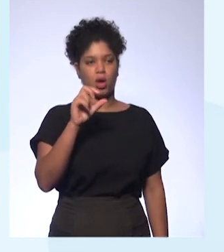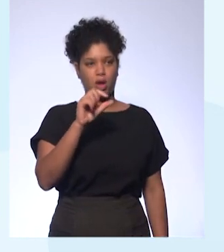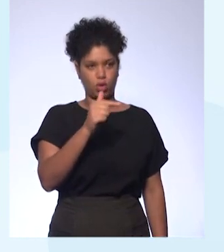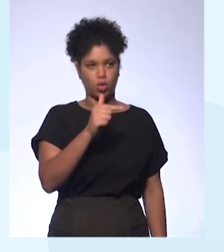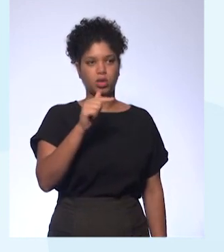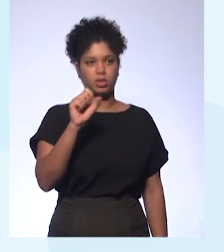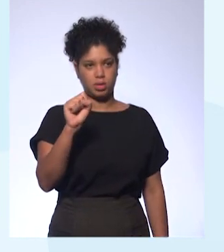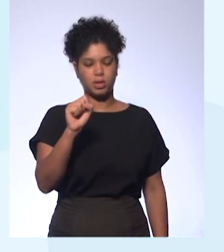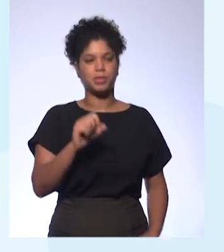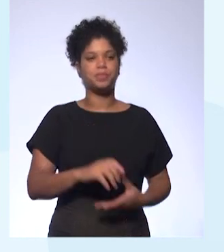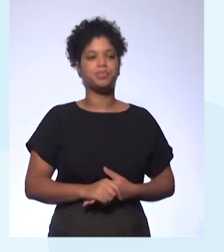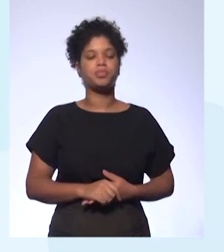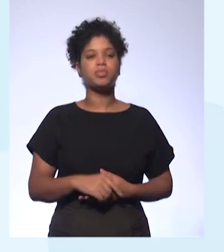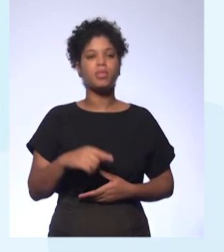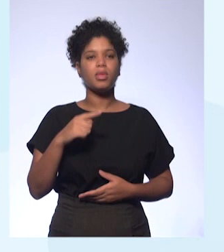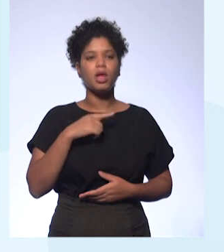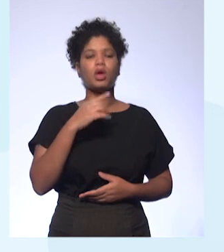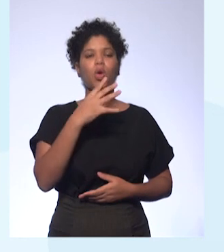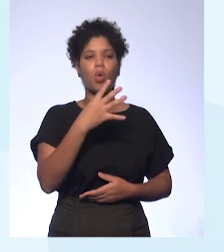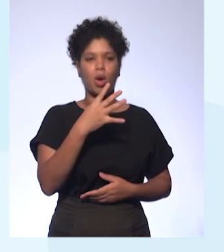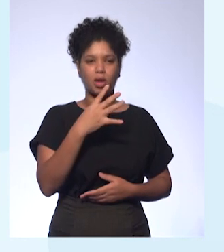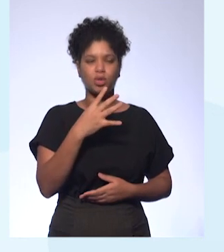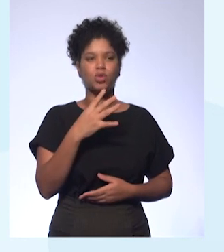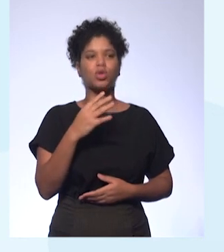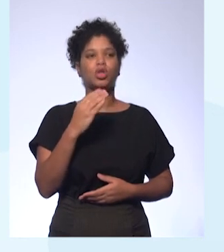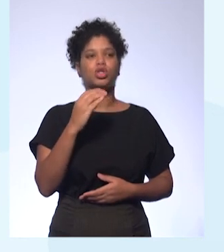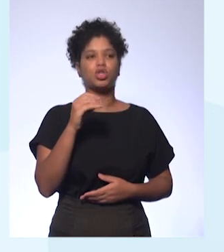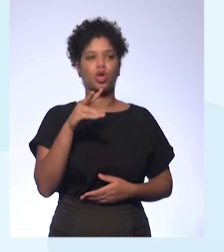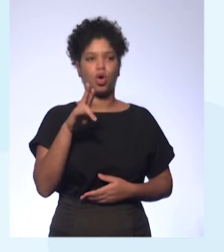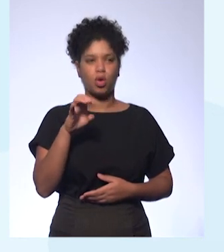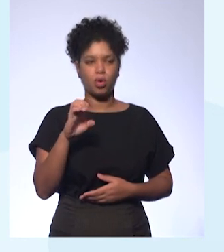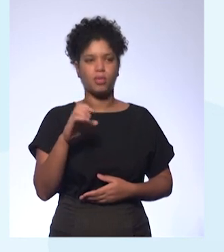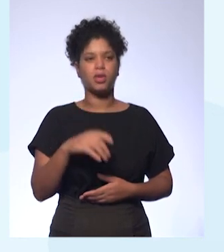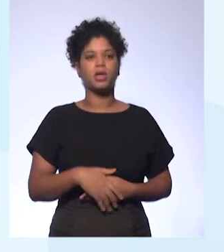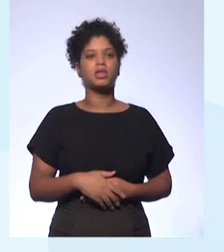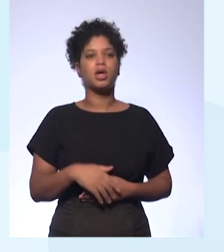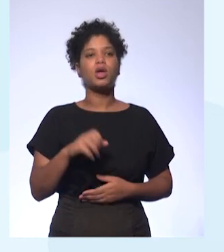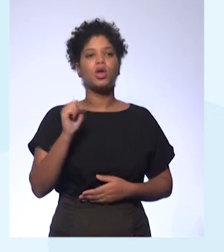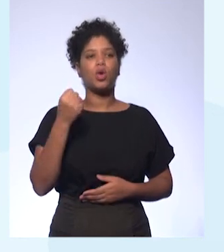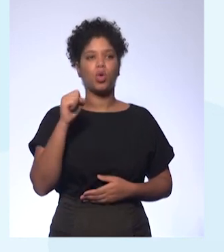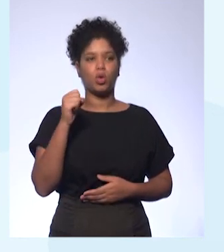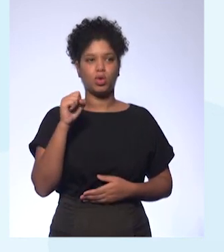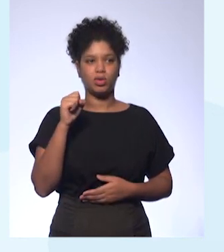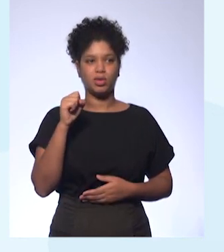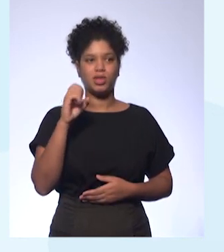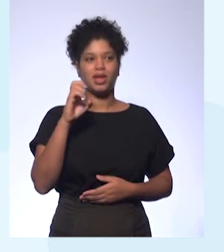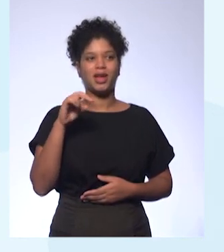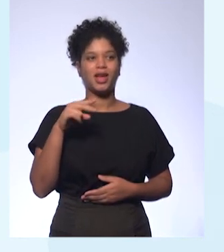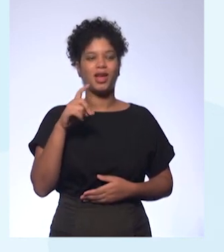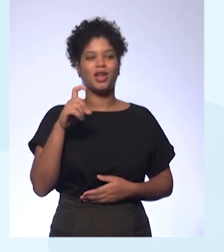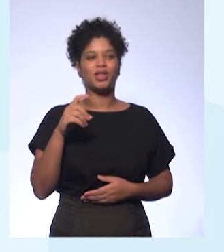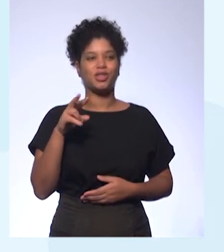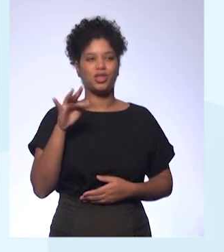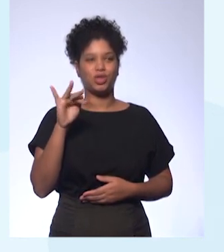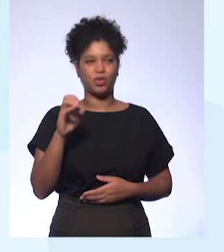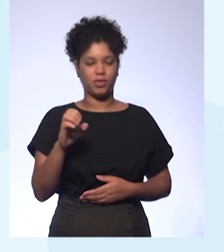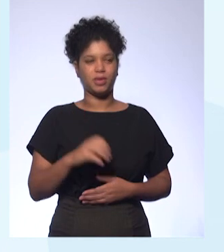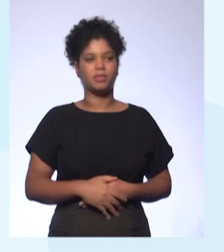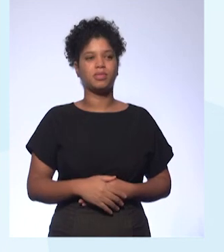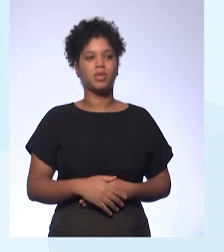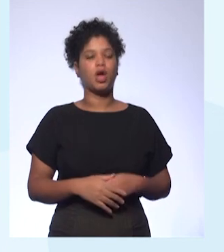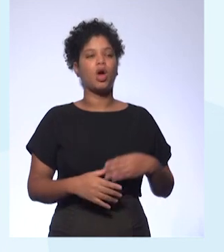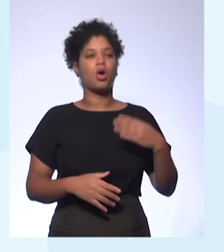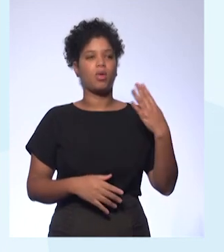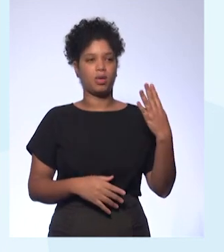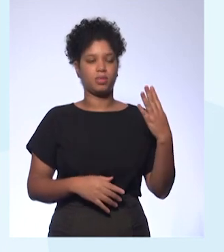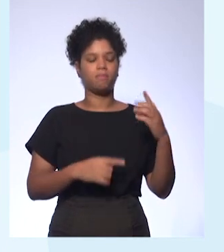de ferro e 8 átomos de enxofre. Então, cobre, 4 vezes